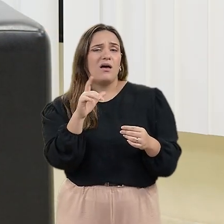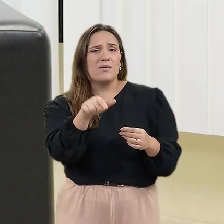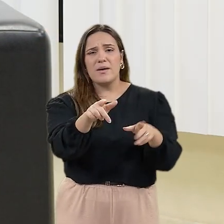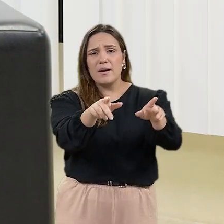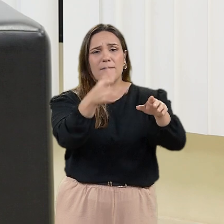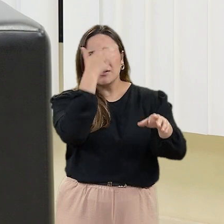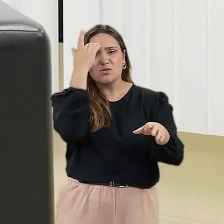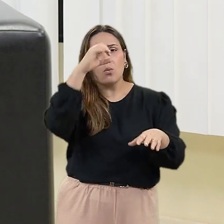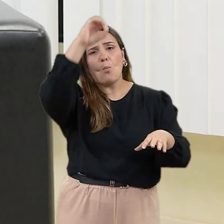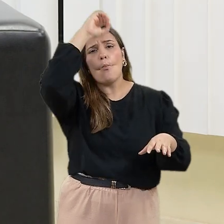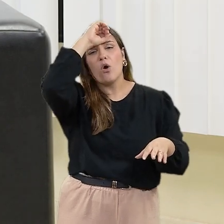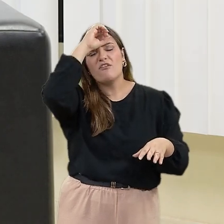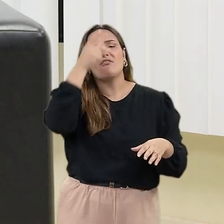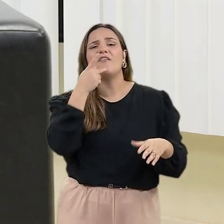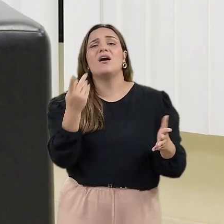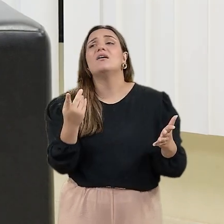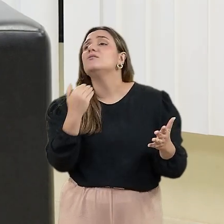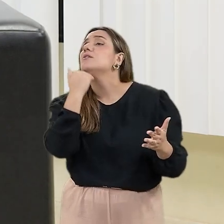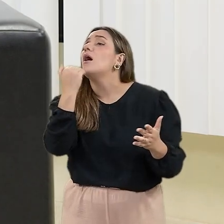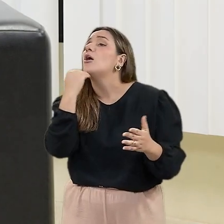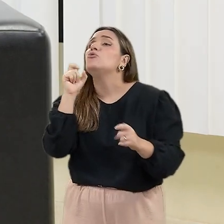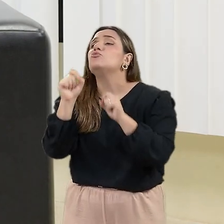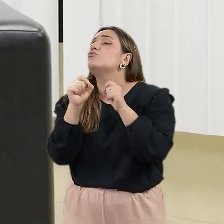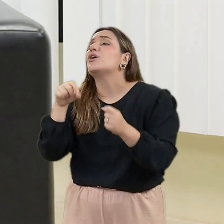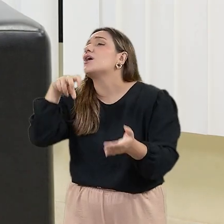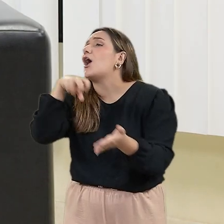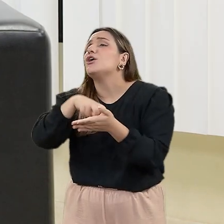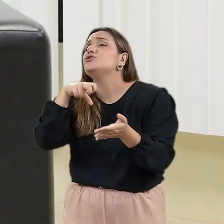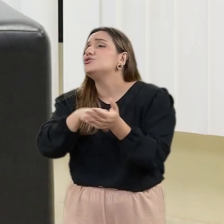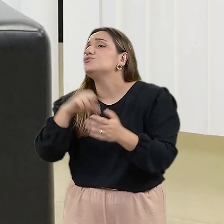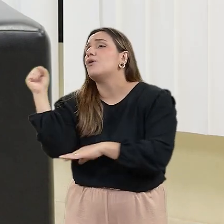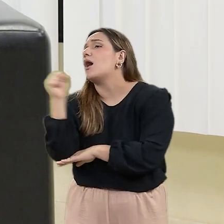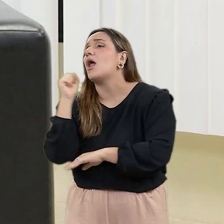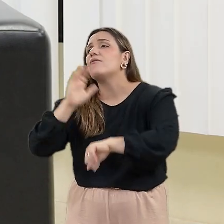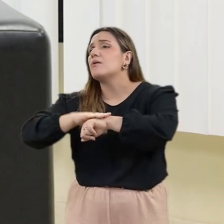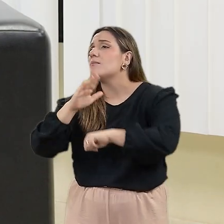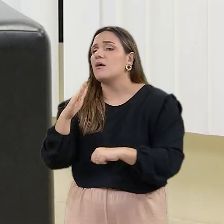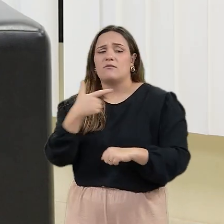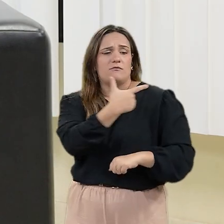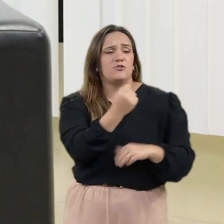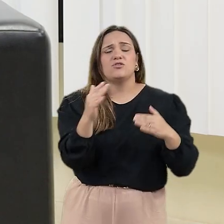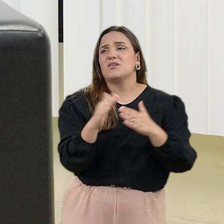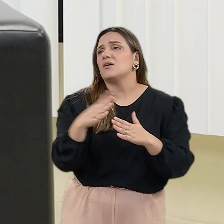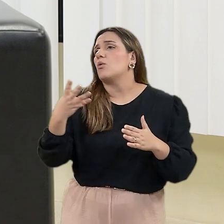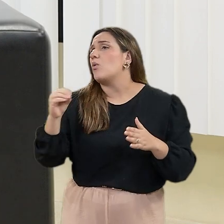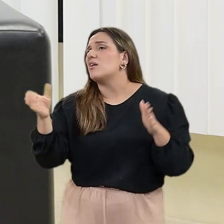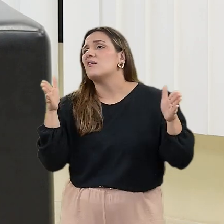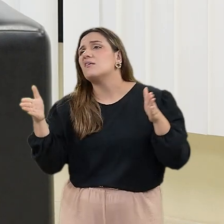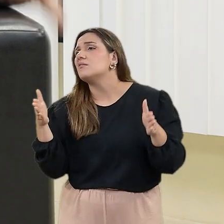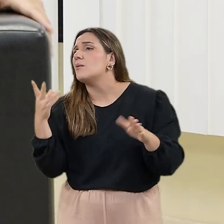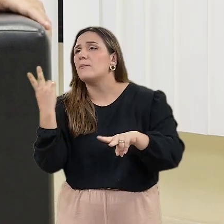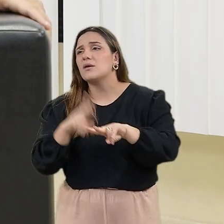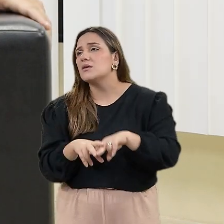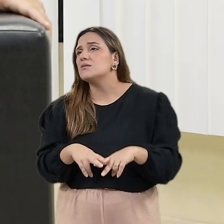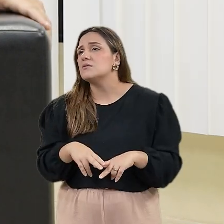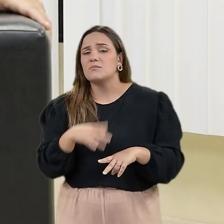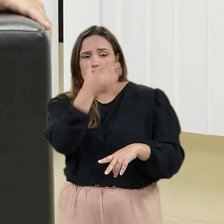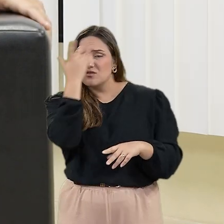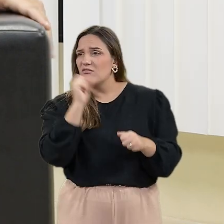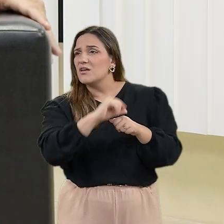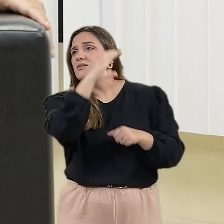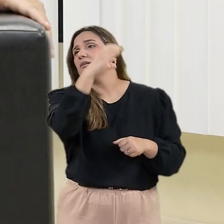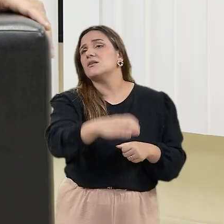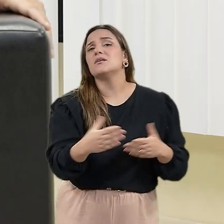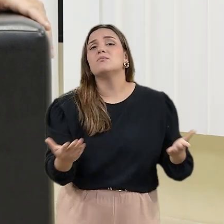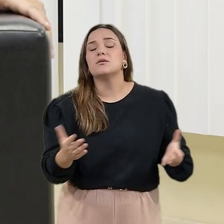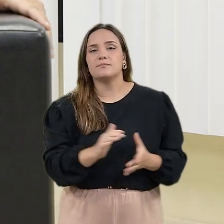o leigo, fala assim, tá, mas o que vai adiantar a pena de 20 a 40 anos em relação às pessoas que estão na